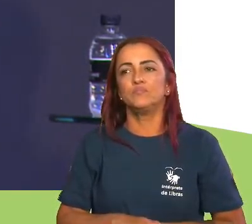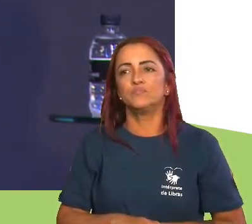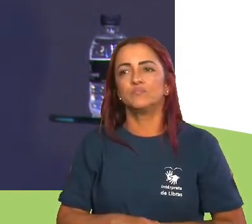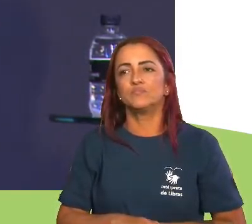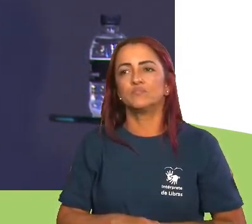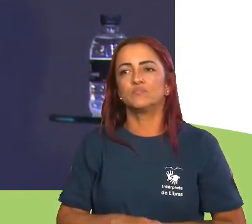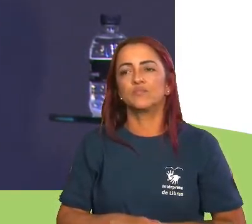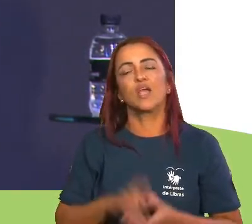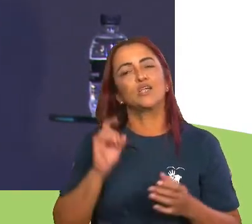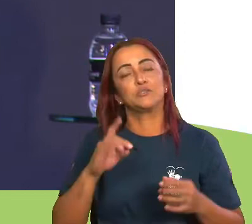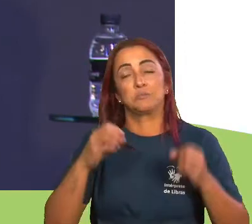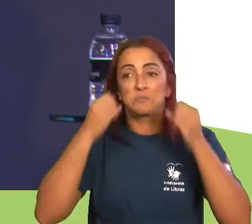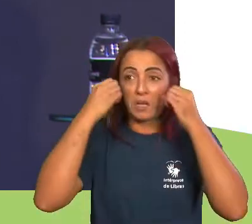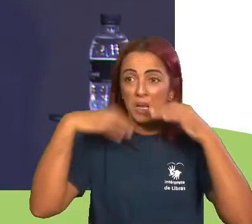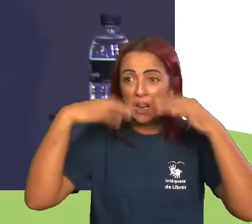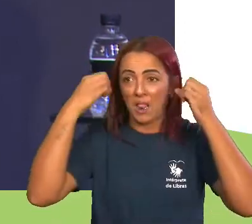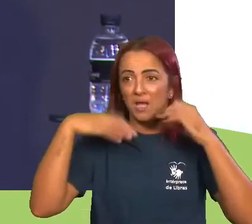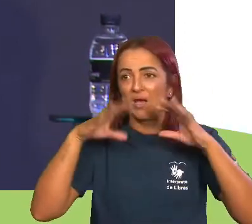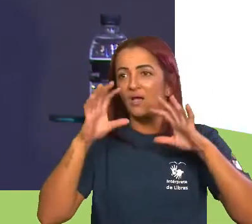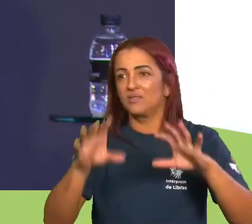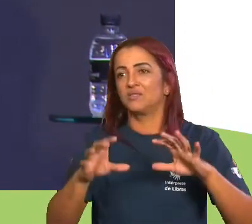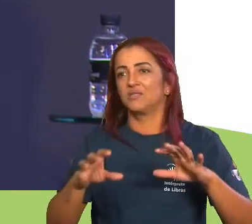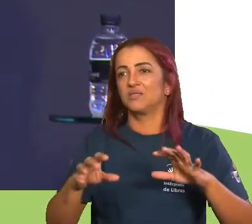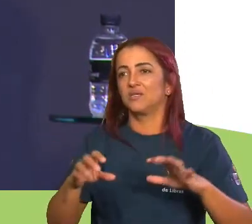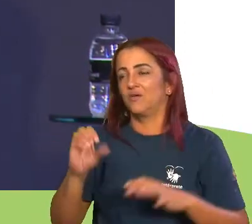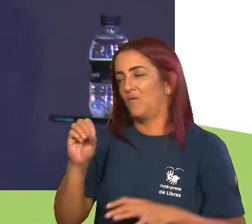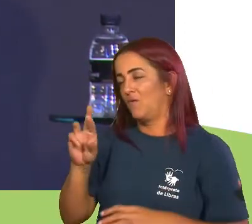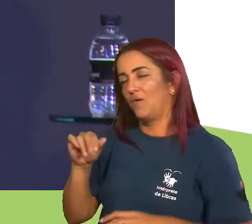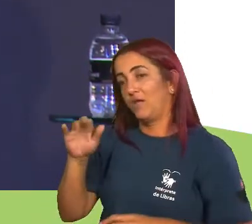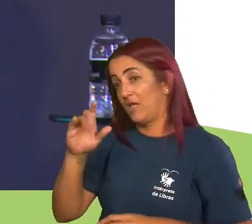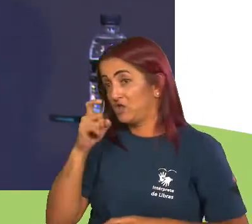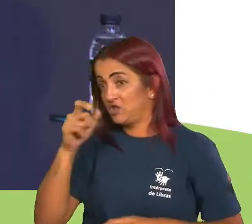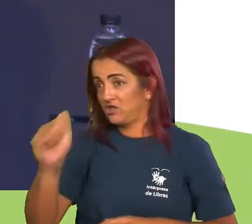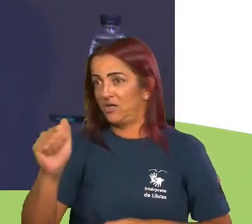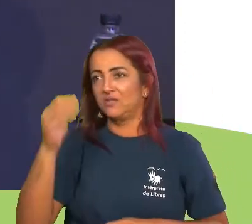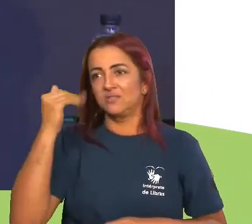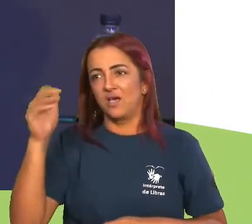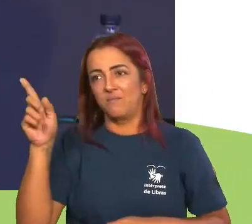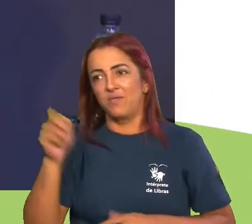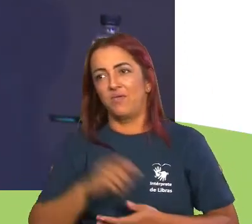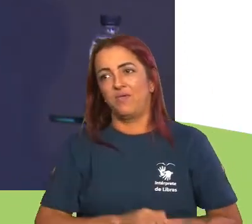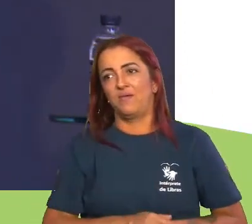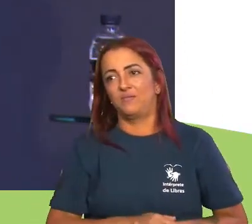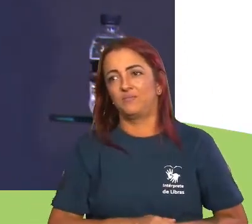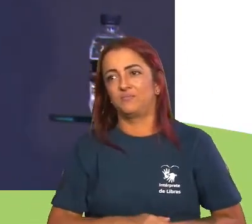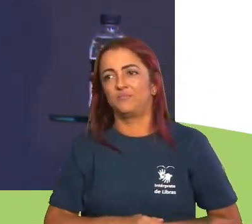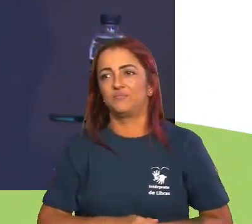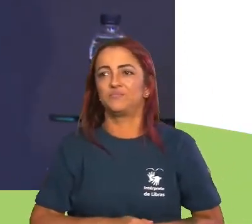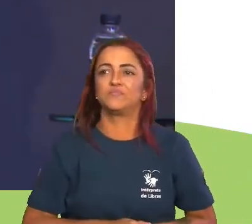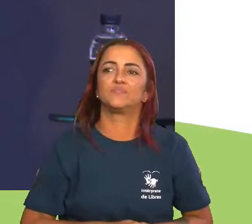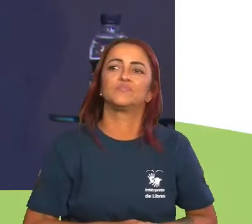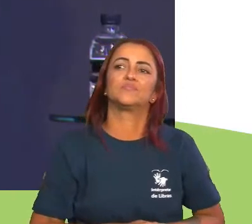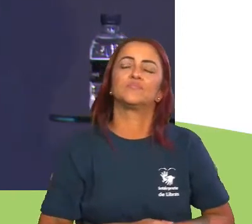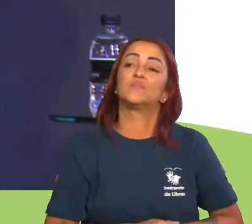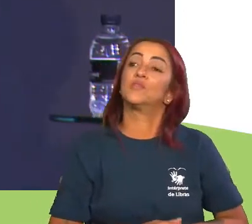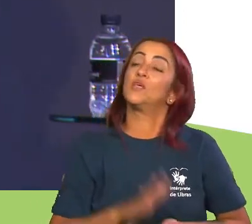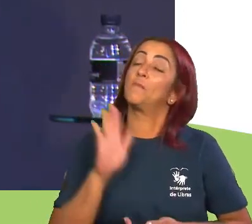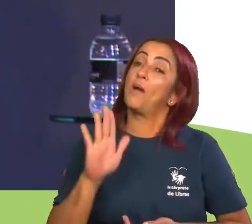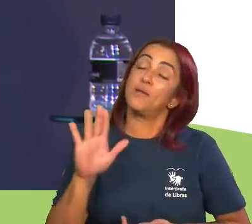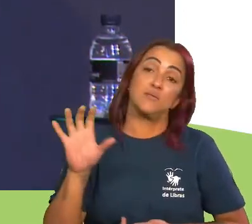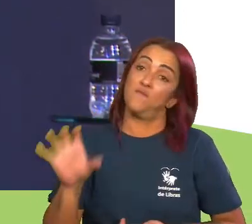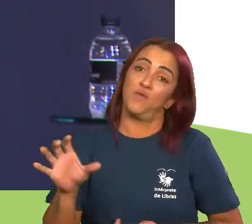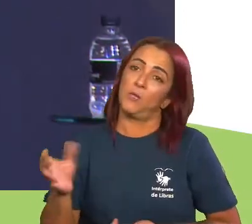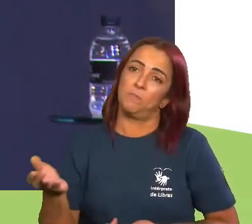É só lágrima, né? É algum orixá que deve estar... Carlinhos sabe tudo dessas coisas. Mas,